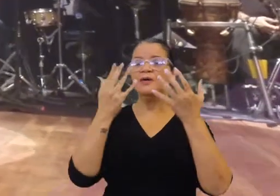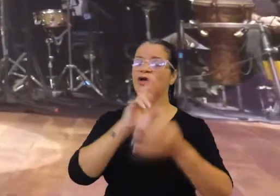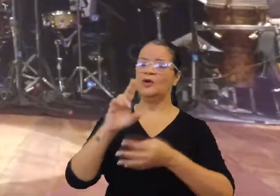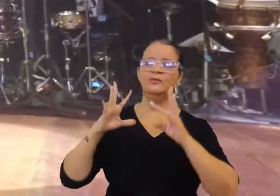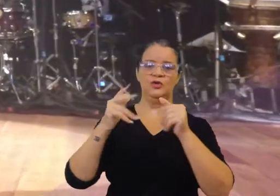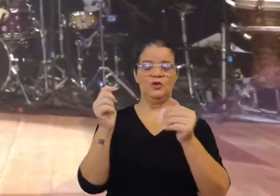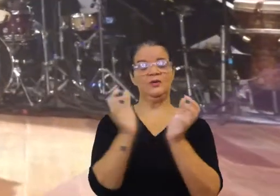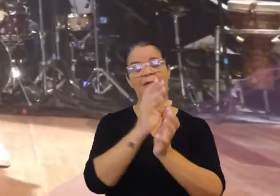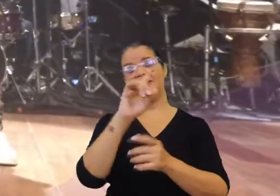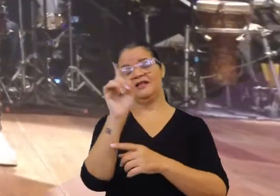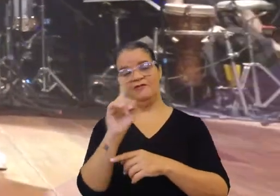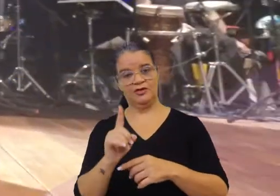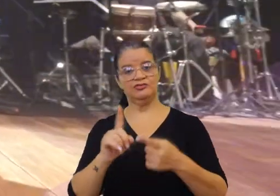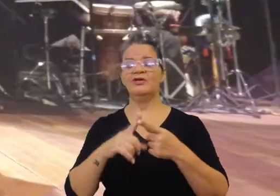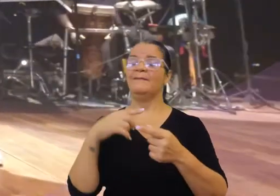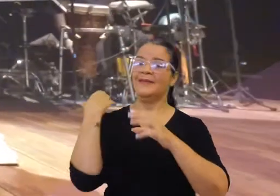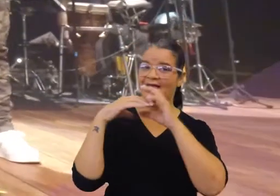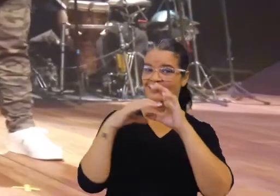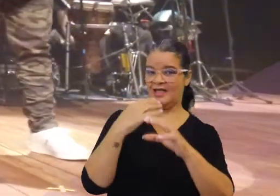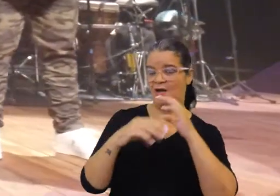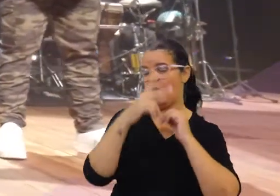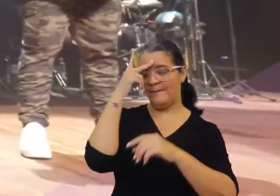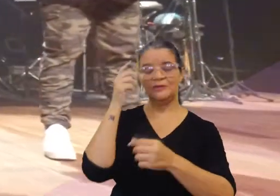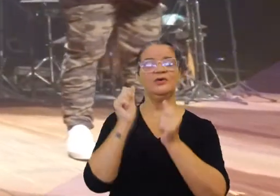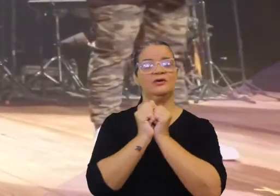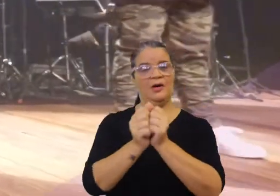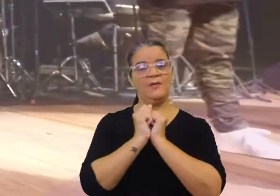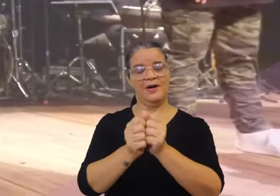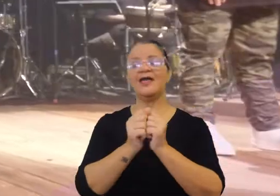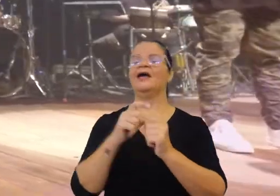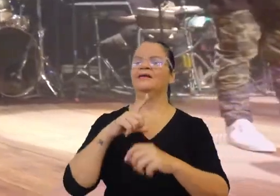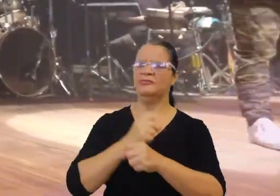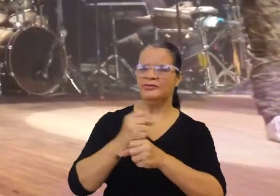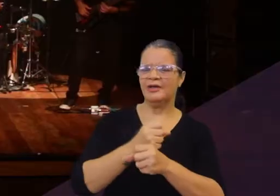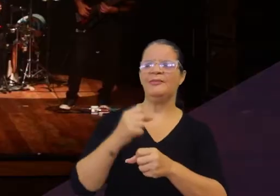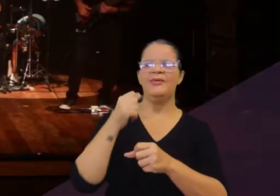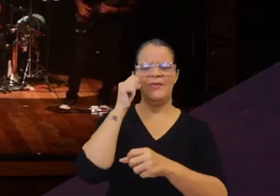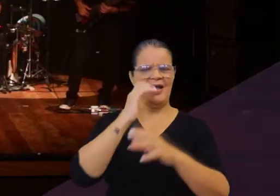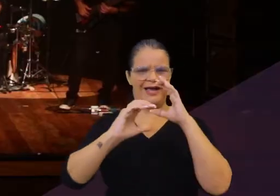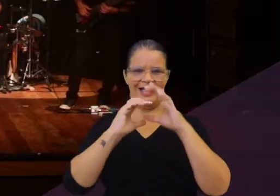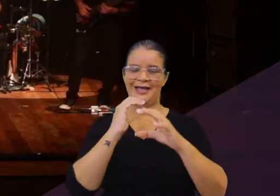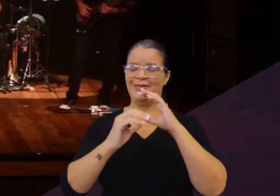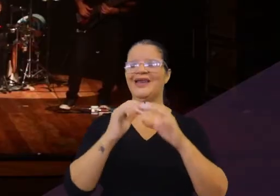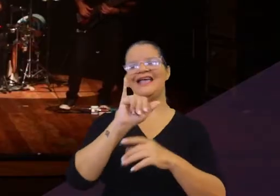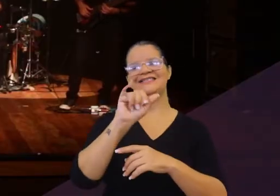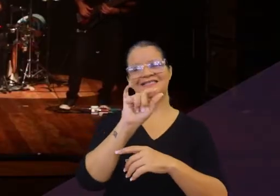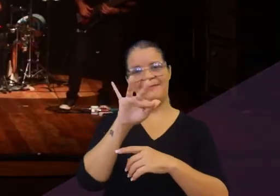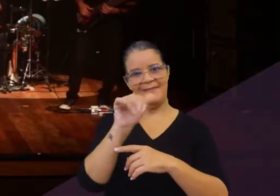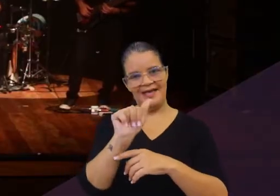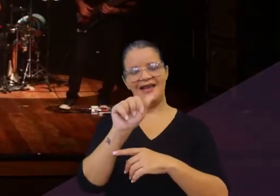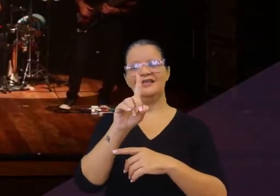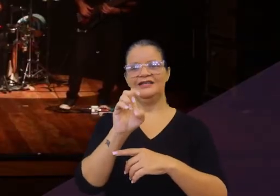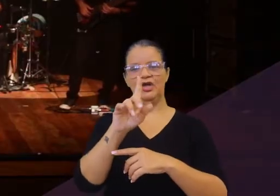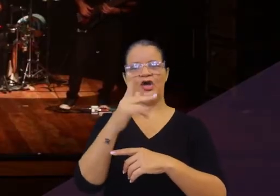de toda a Banda Vírus. E para cantar, uma pessoa que acompanha a gente há muito tempo, uma grande cantora, Isabela de Holanda.